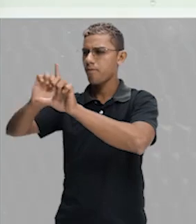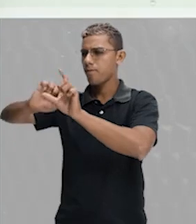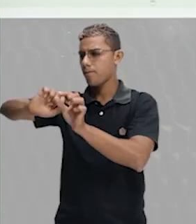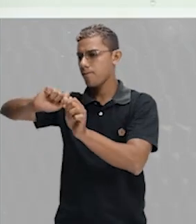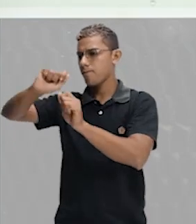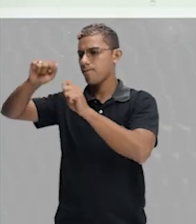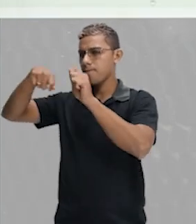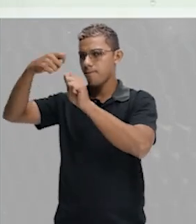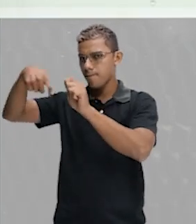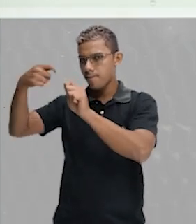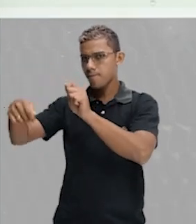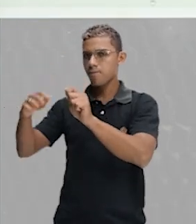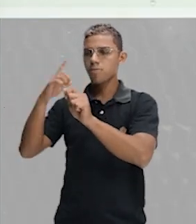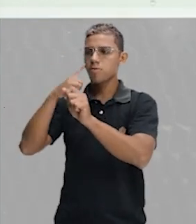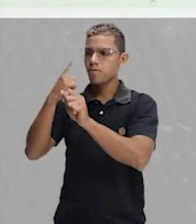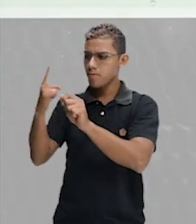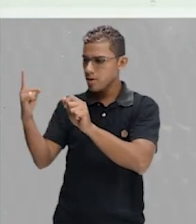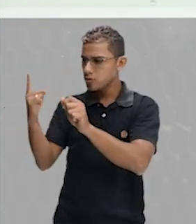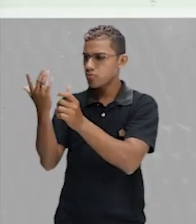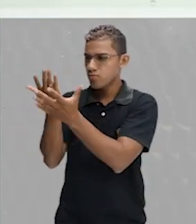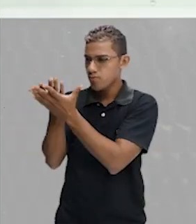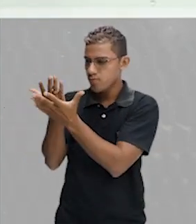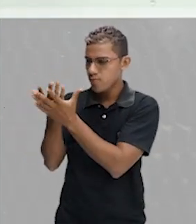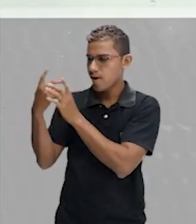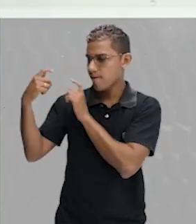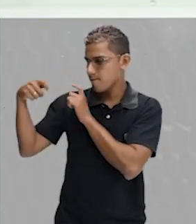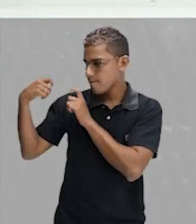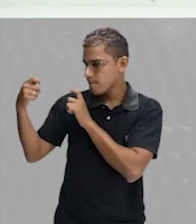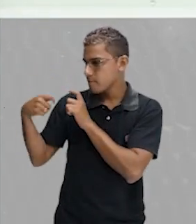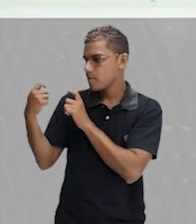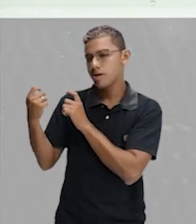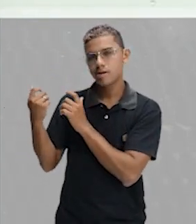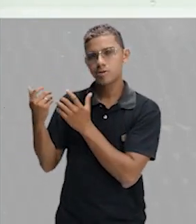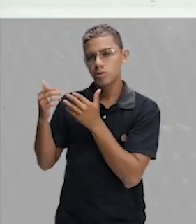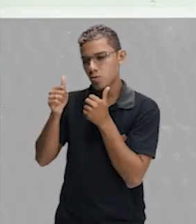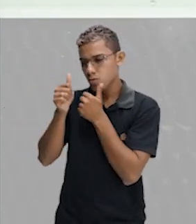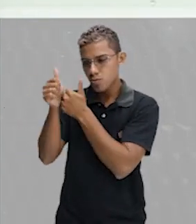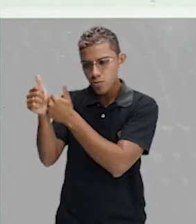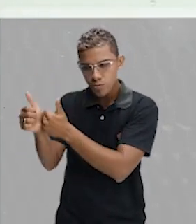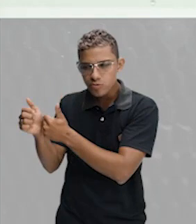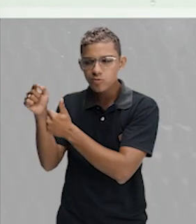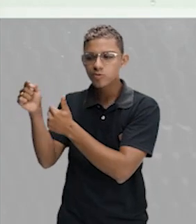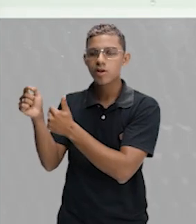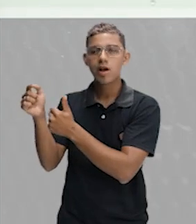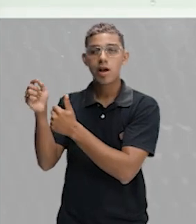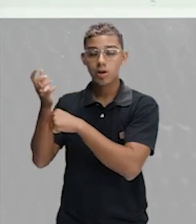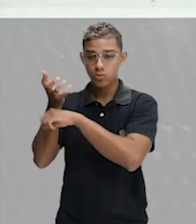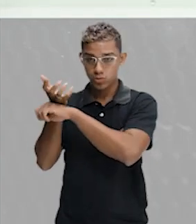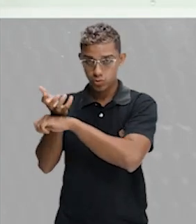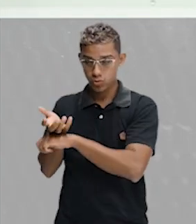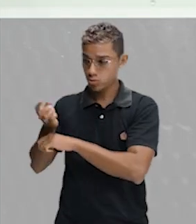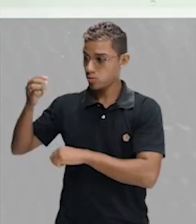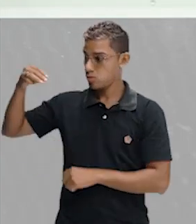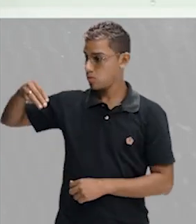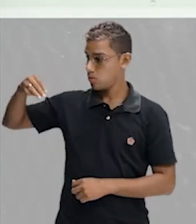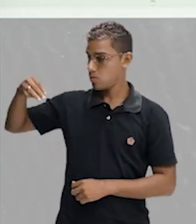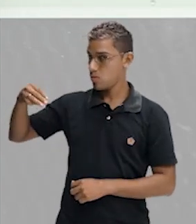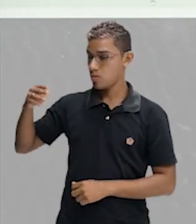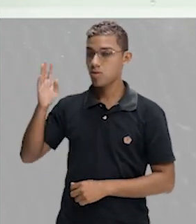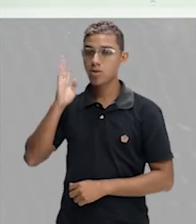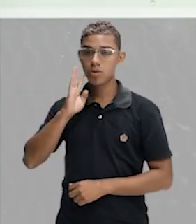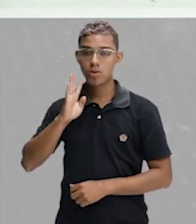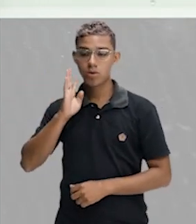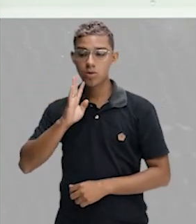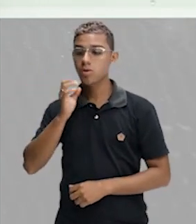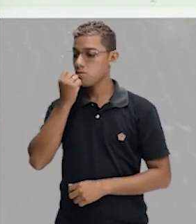fique perdido aí nas aulas é para poder acompanhar legal tá matemática é necessário que você acompanha as